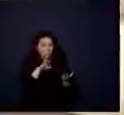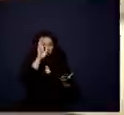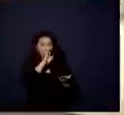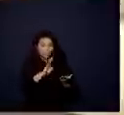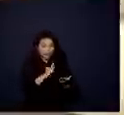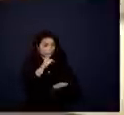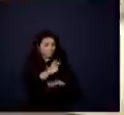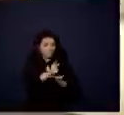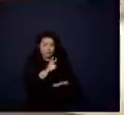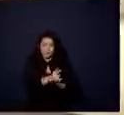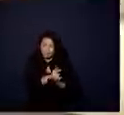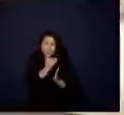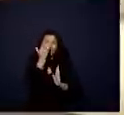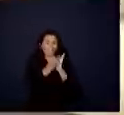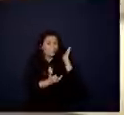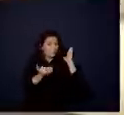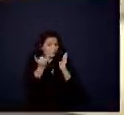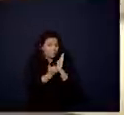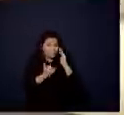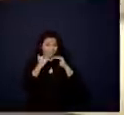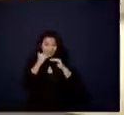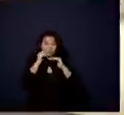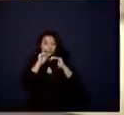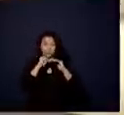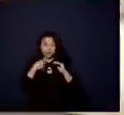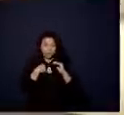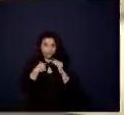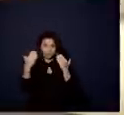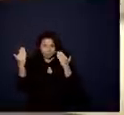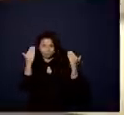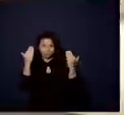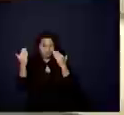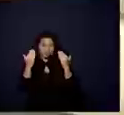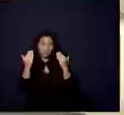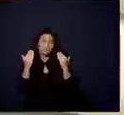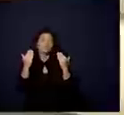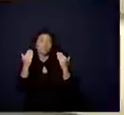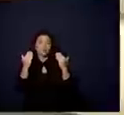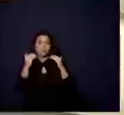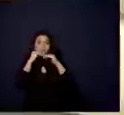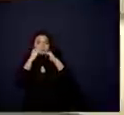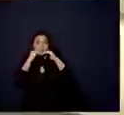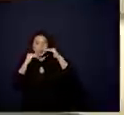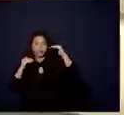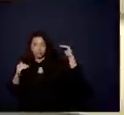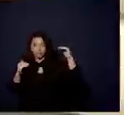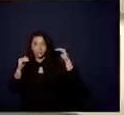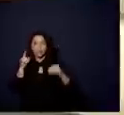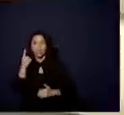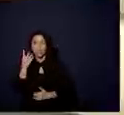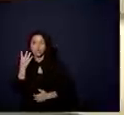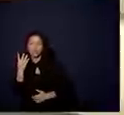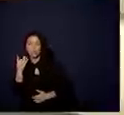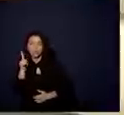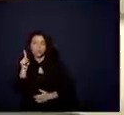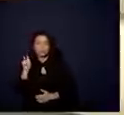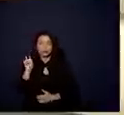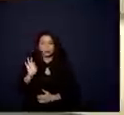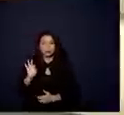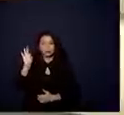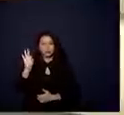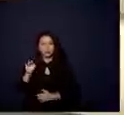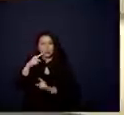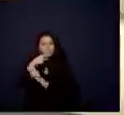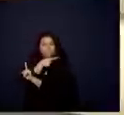a desigualdade de Renda quando você com o governo tributado e gastando a desigualdade de renda cai em torno de 14 15%. a